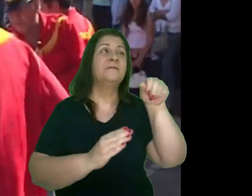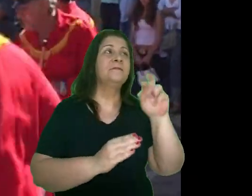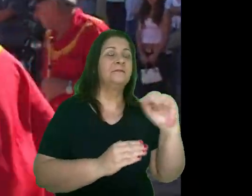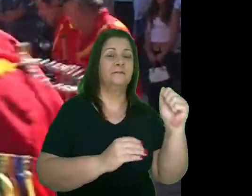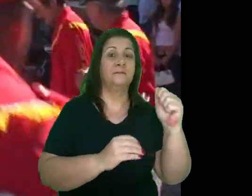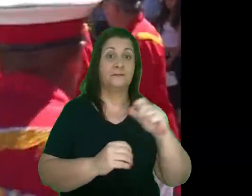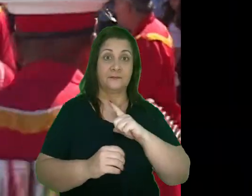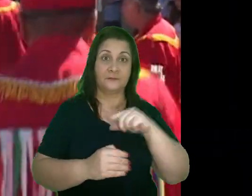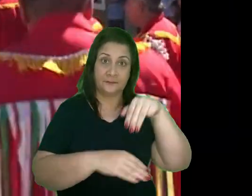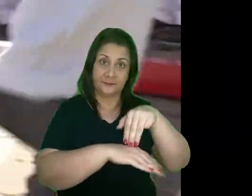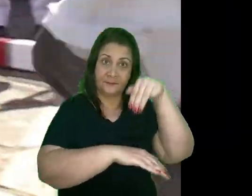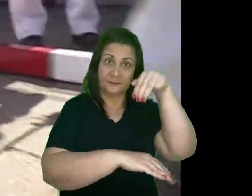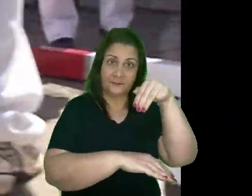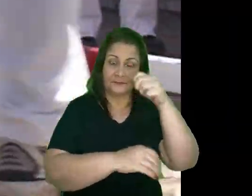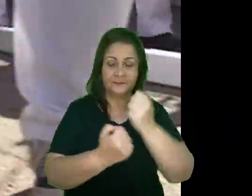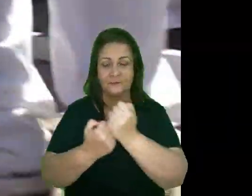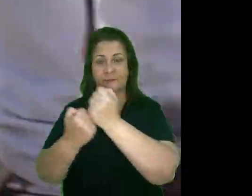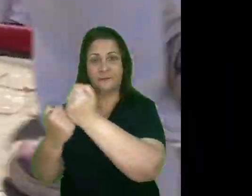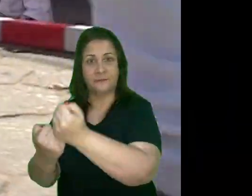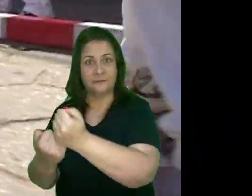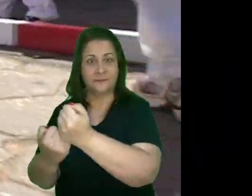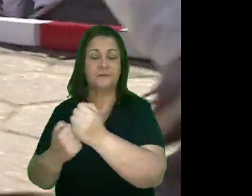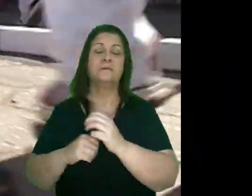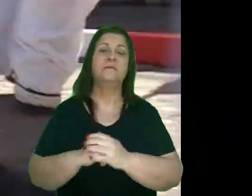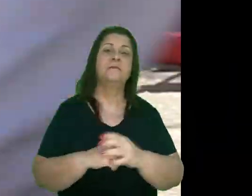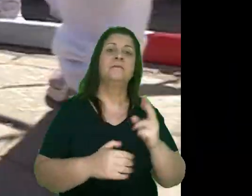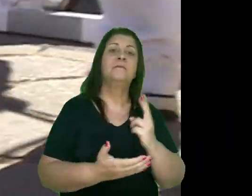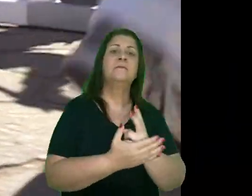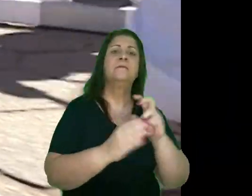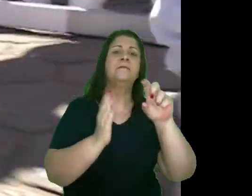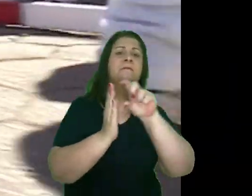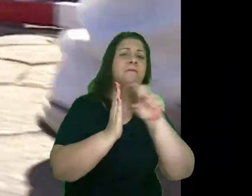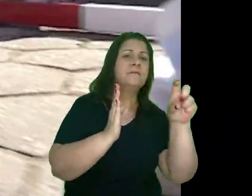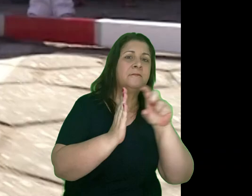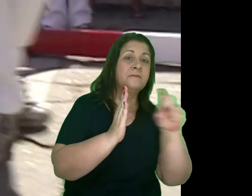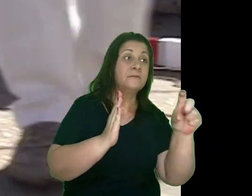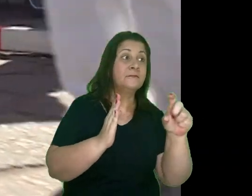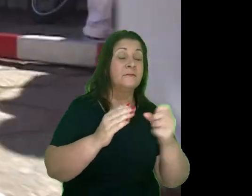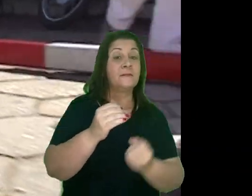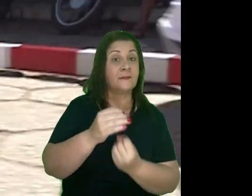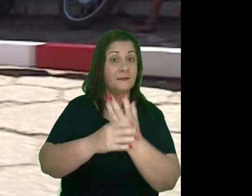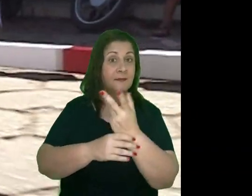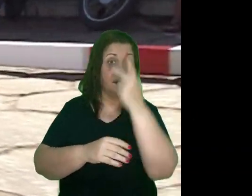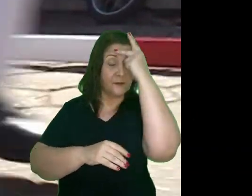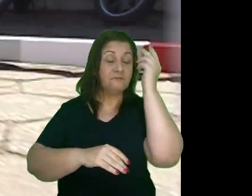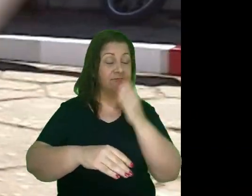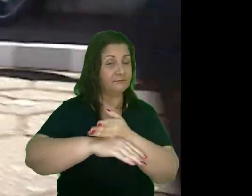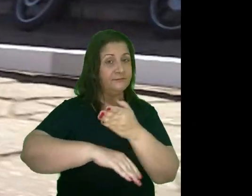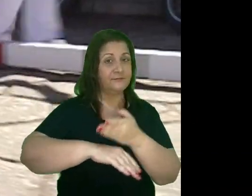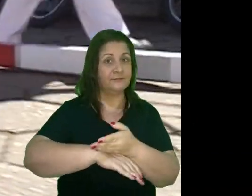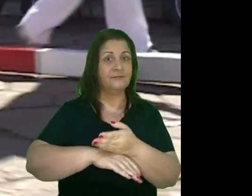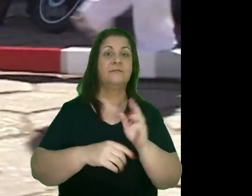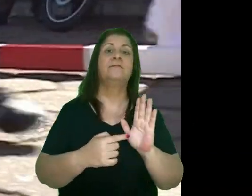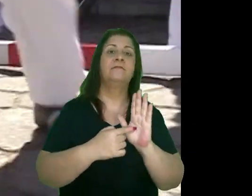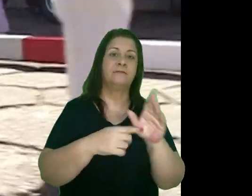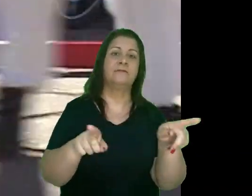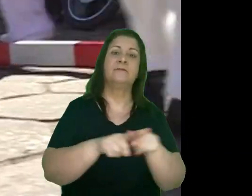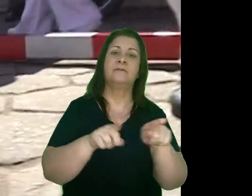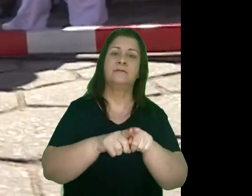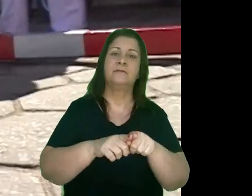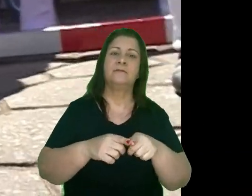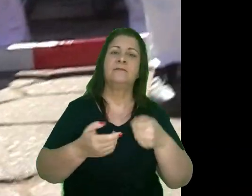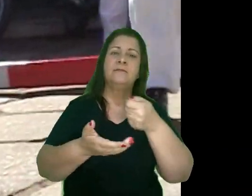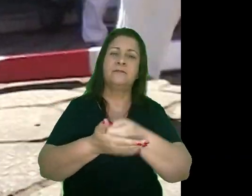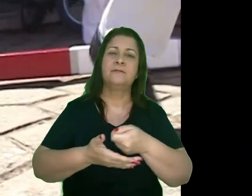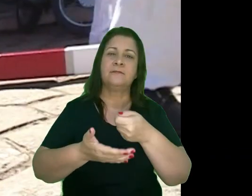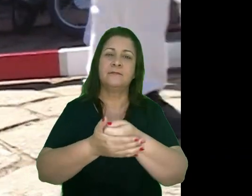Tem um mestre e o contramestre que puxam os versos quase sempre criados pelos integrantes. Retrata também a luta dos cristãos e mouros